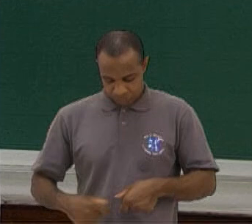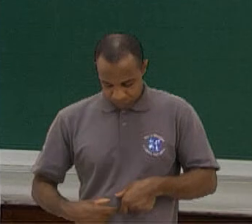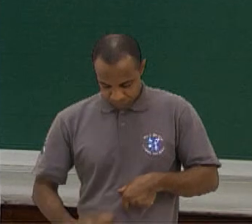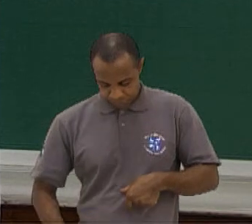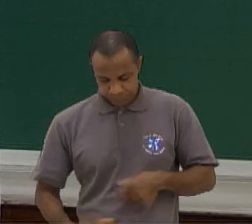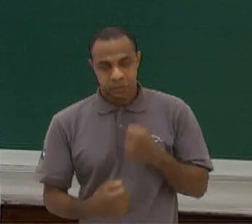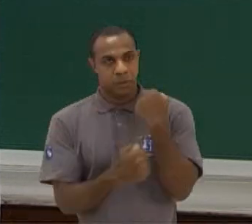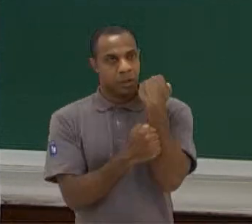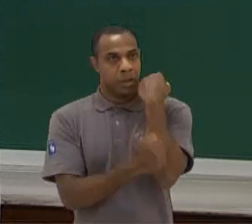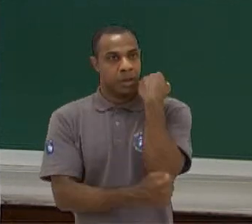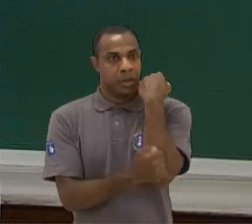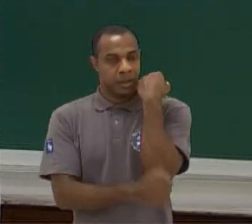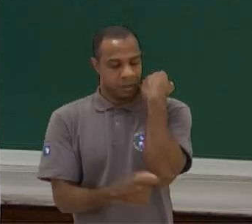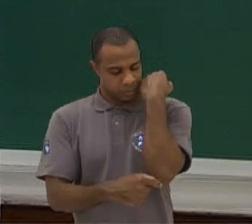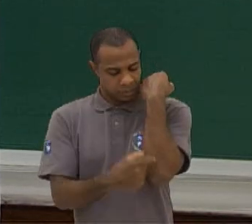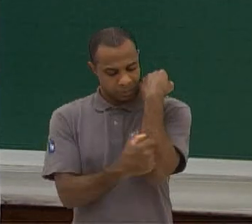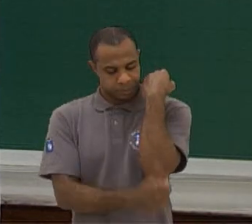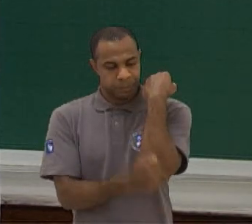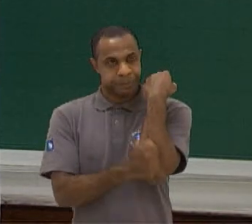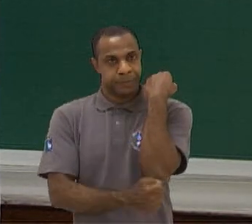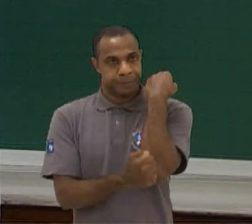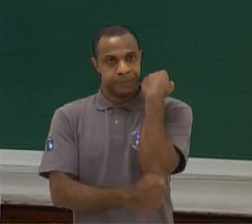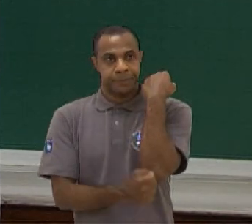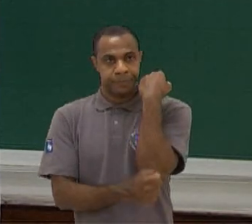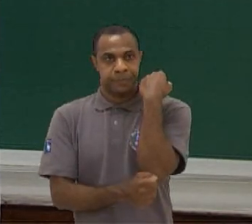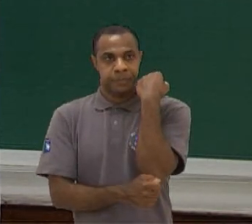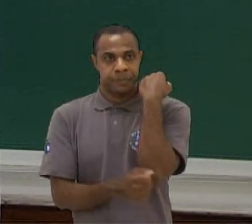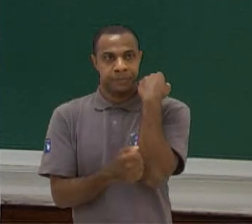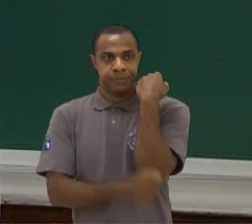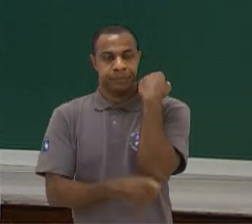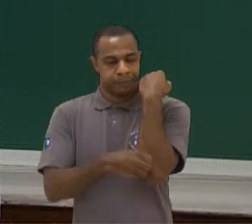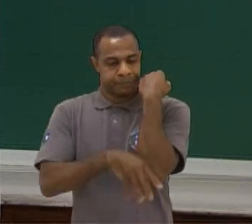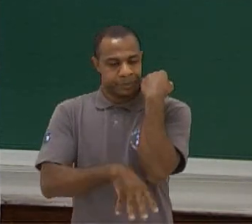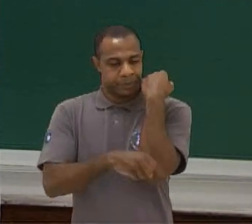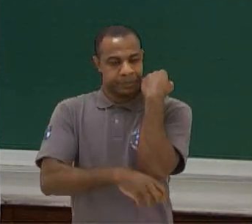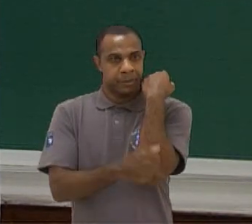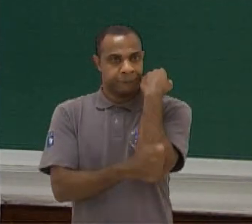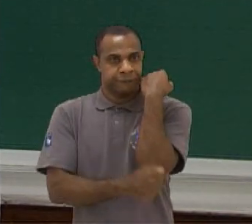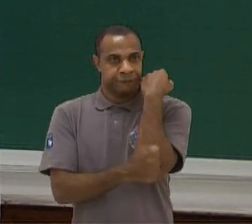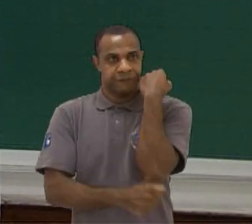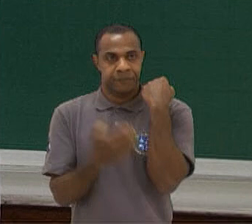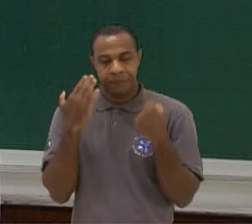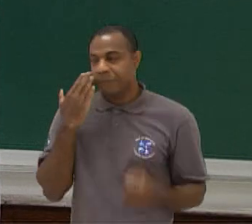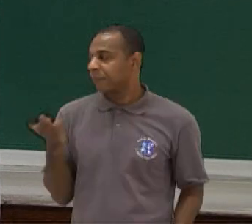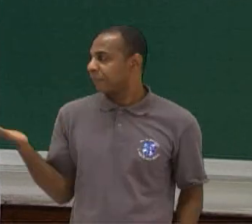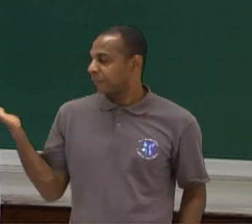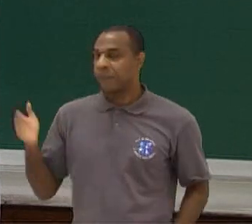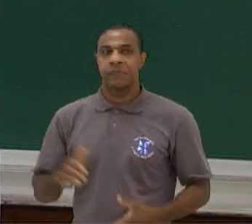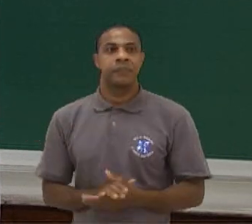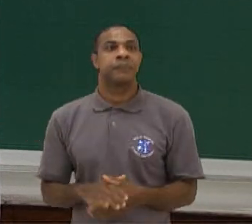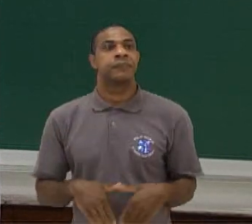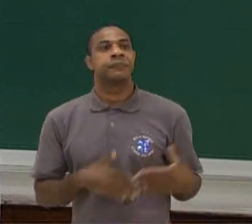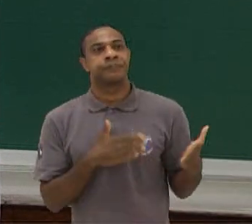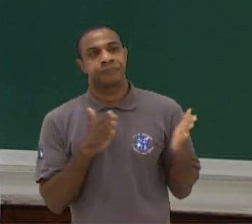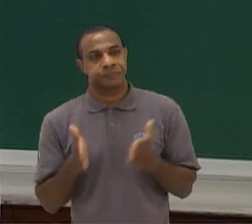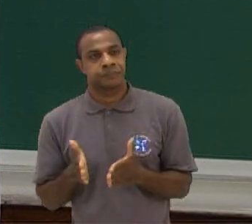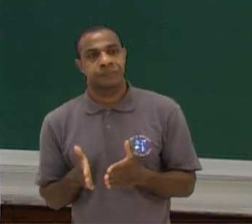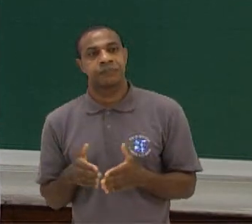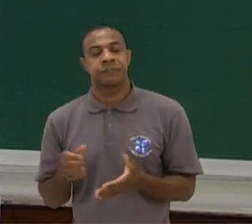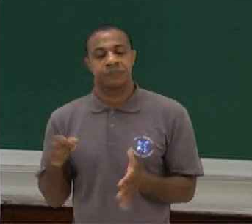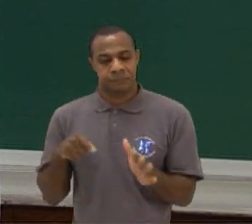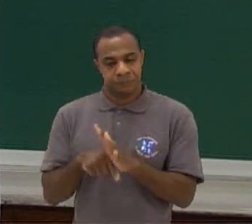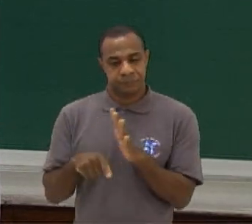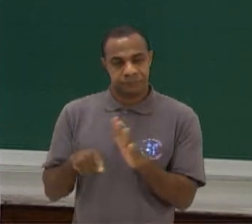essa estrutura aqui, ó, que é onde vai ser eliminada as fezes. Beleza? Então vamos lá para o